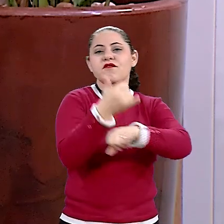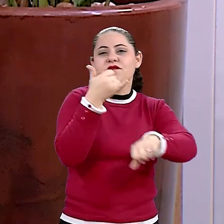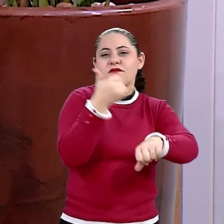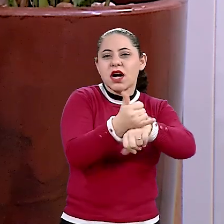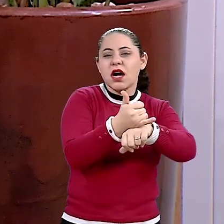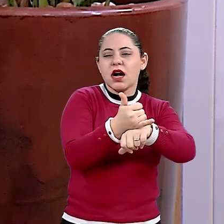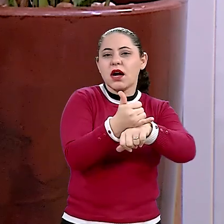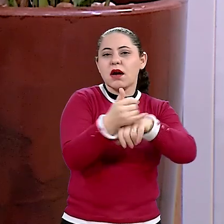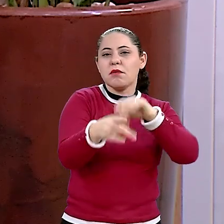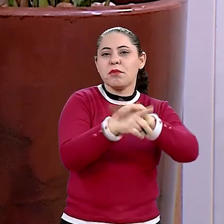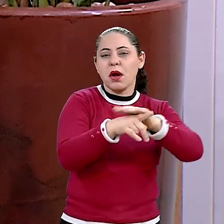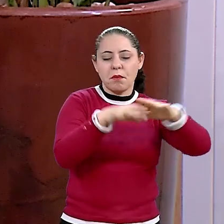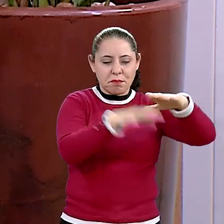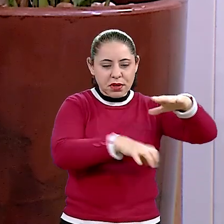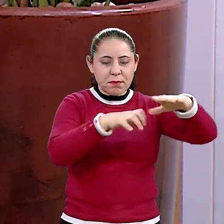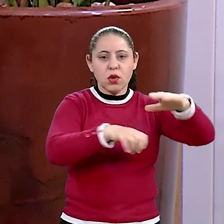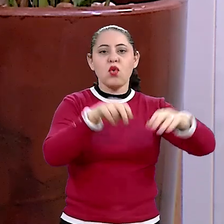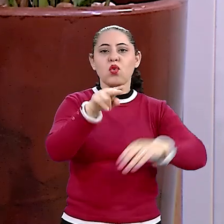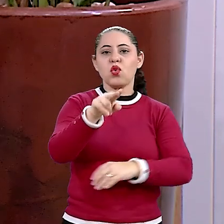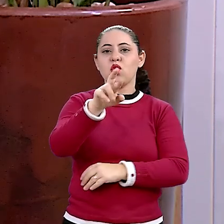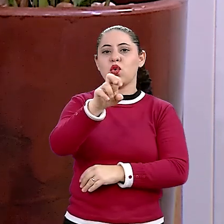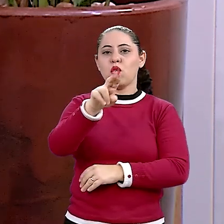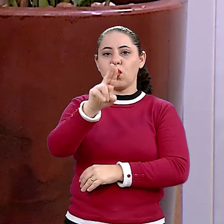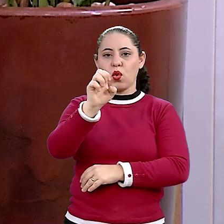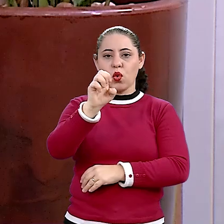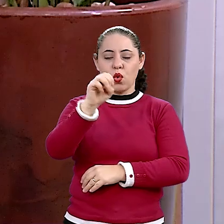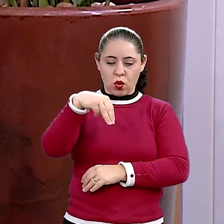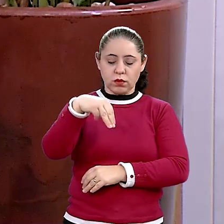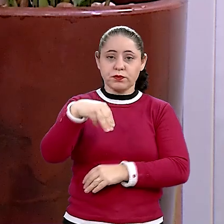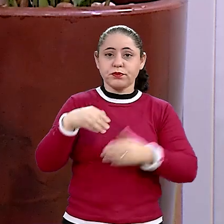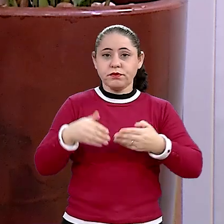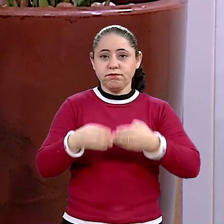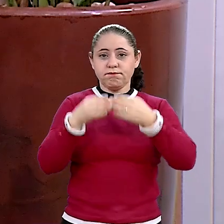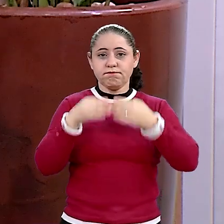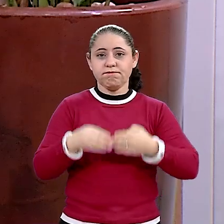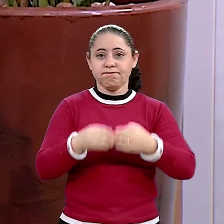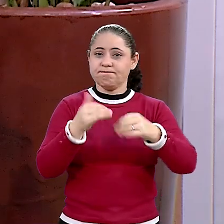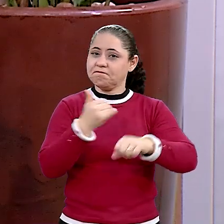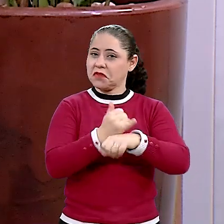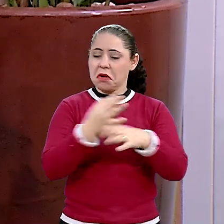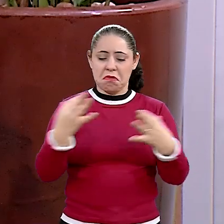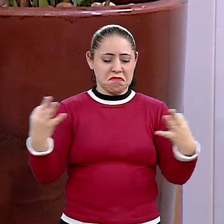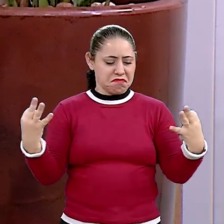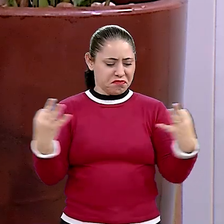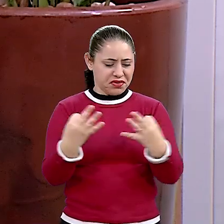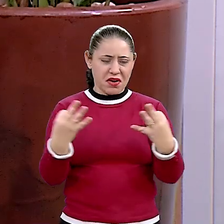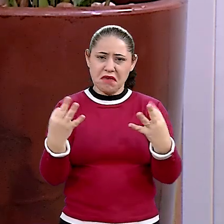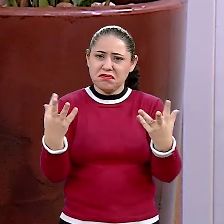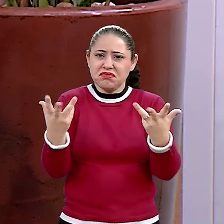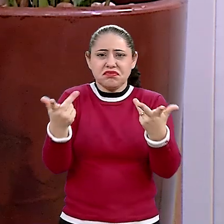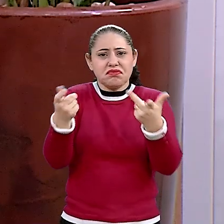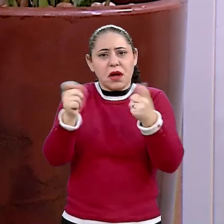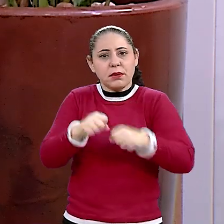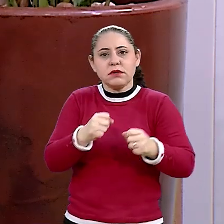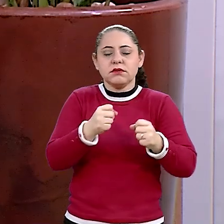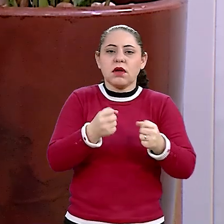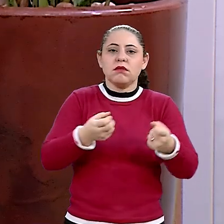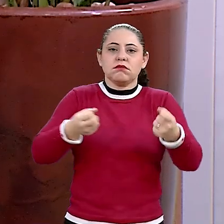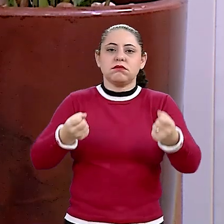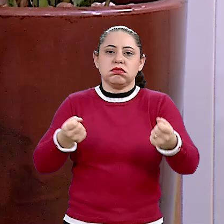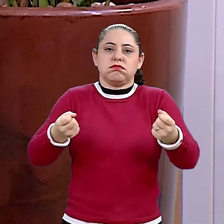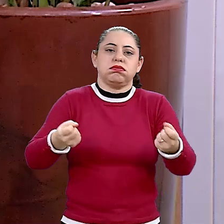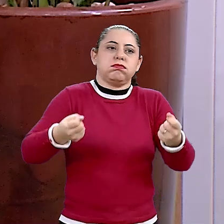de ferro das minas de Urucum, lá em Corumbá. Um minério de ferro de altíssima qualidade que nós temos que